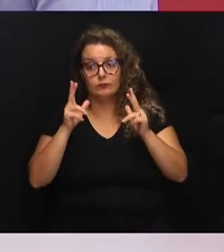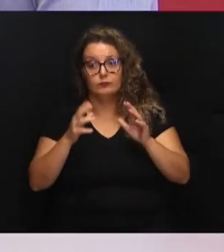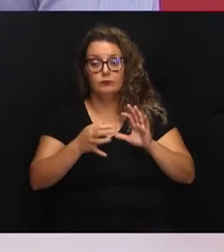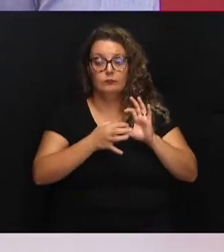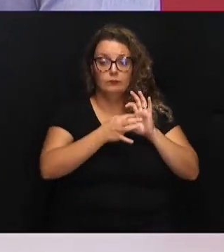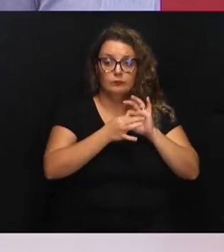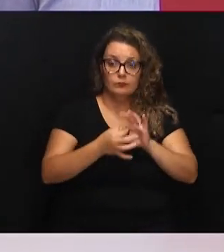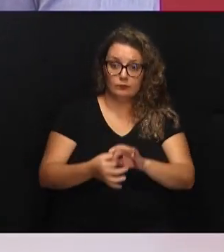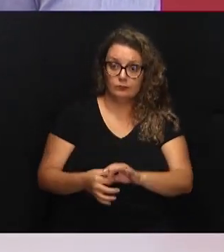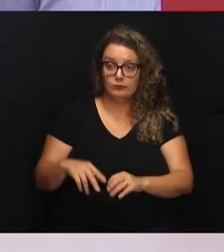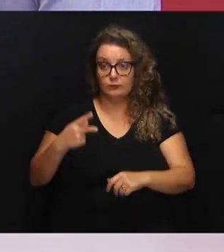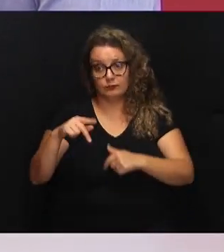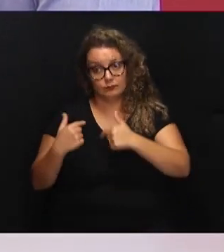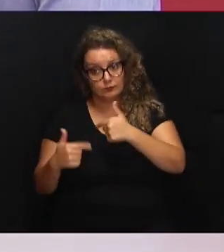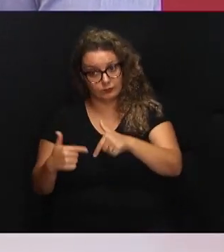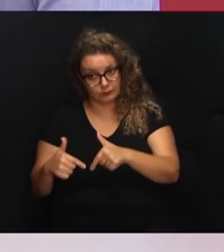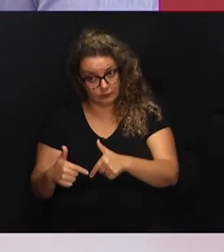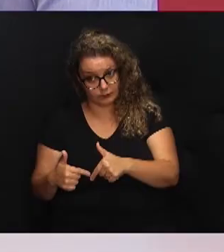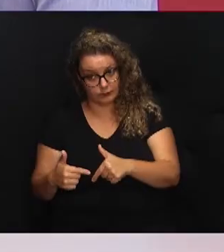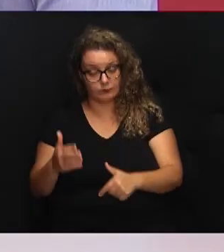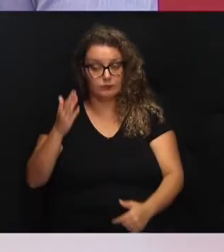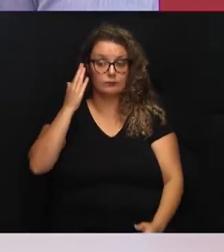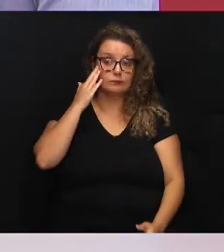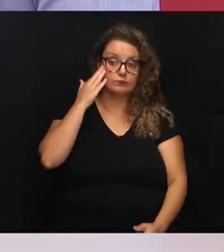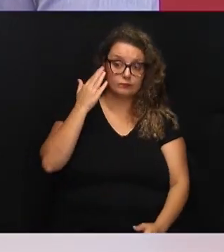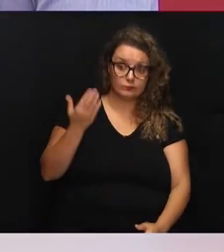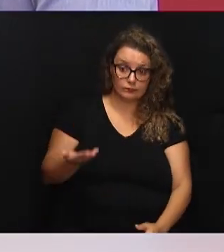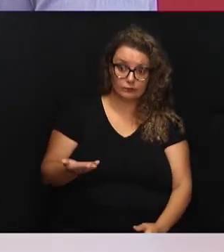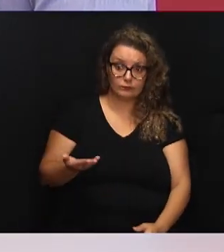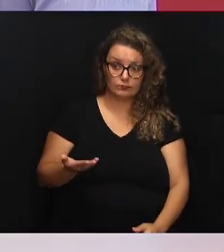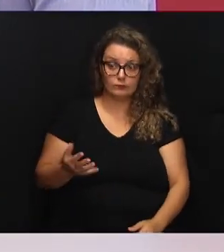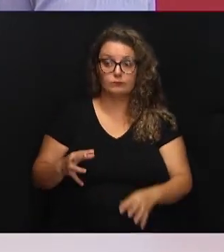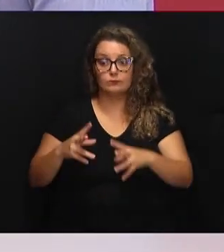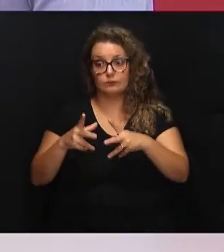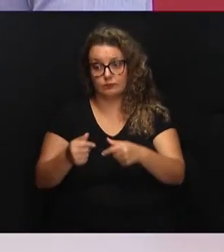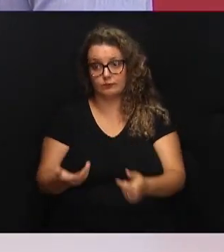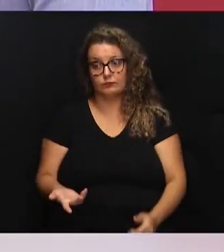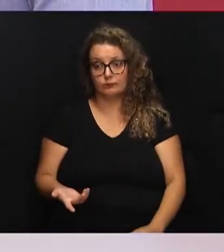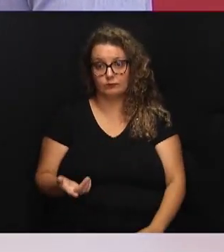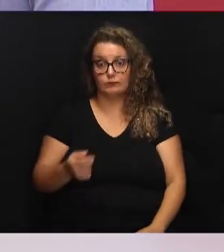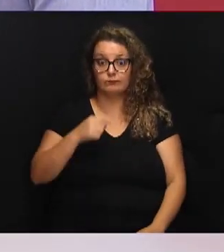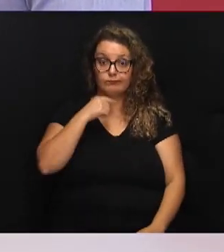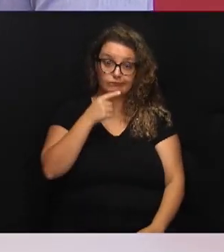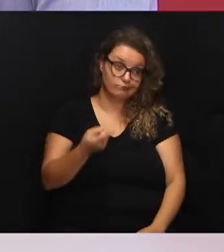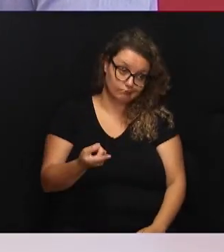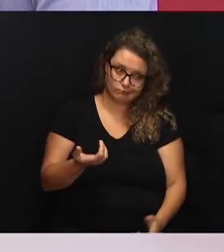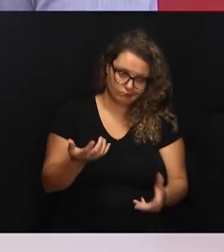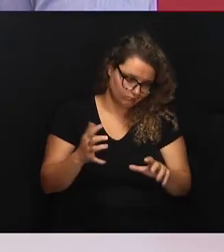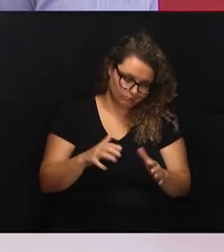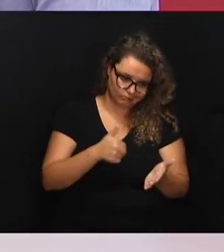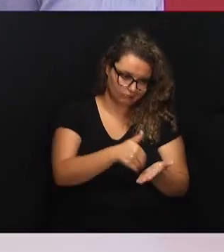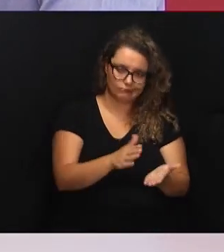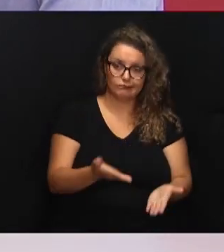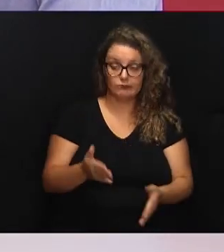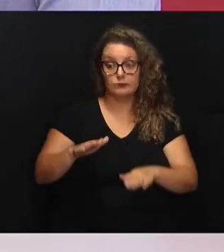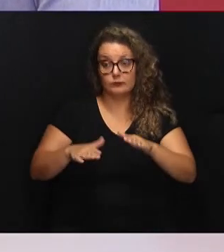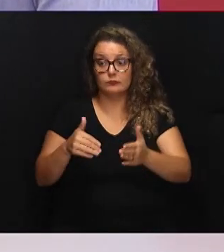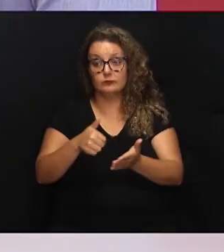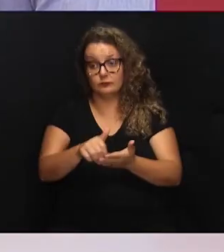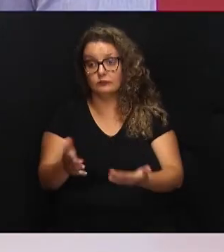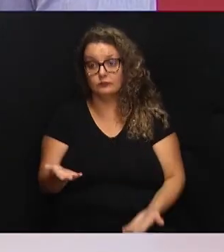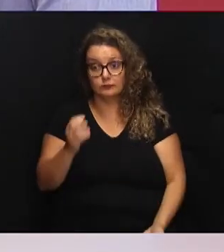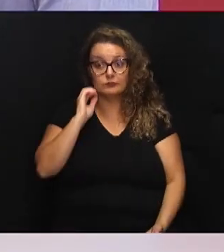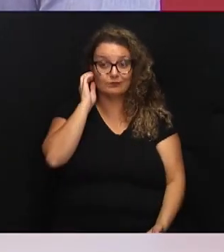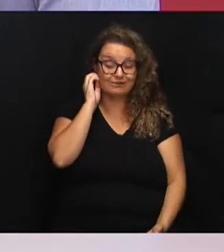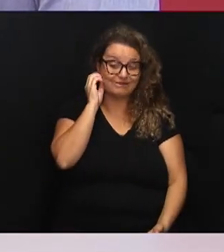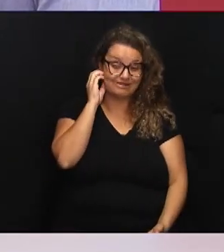do seu emprego, né? A gente sabe que ninguém espera ser demitido, muitas vezes as demissões vêm de maneira